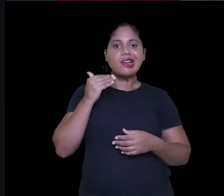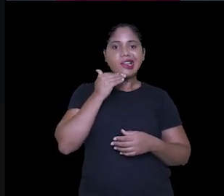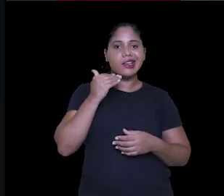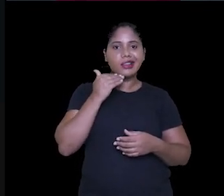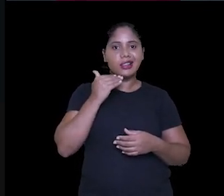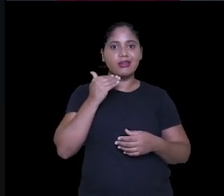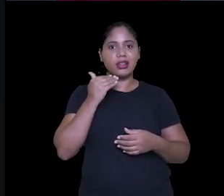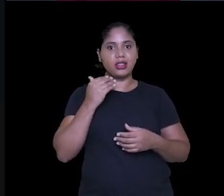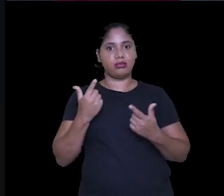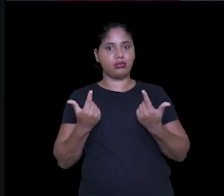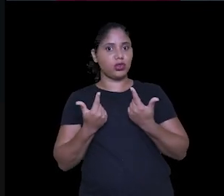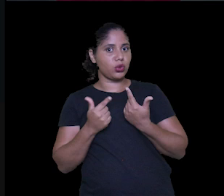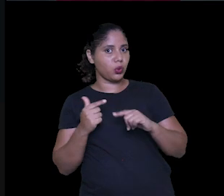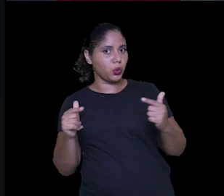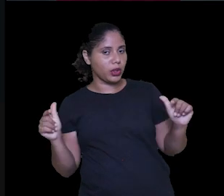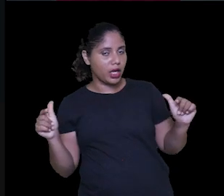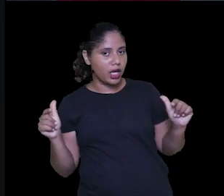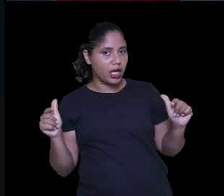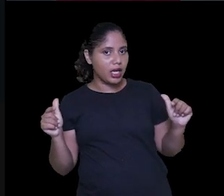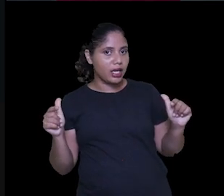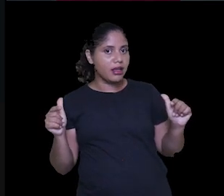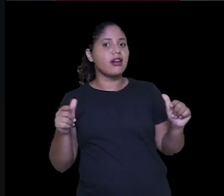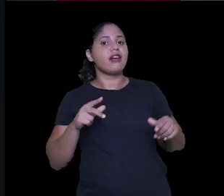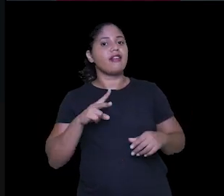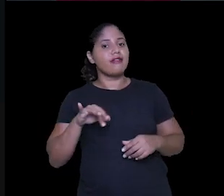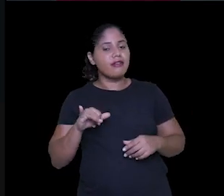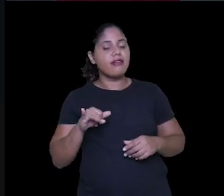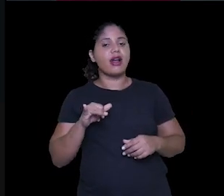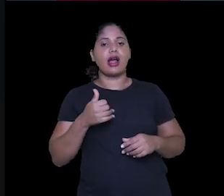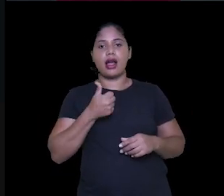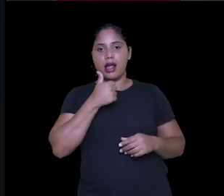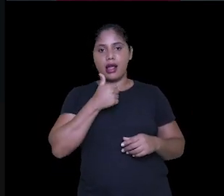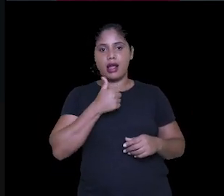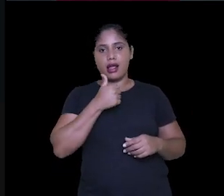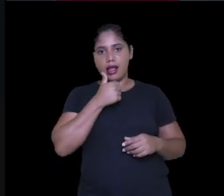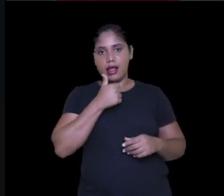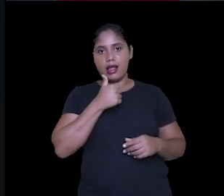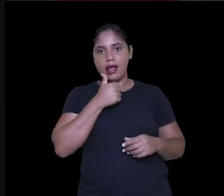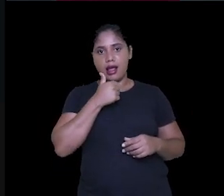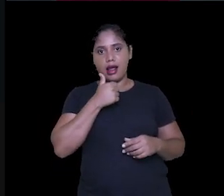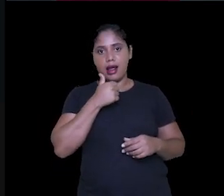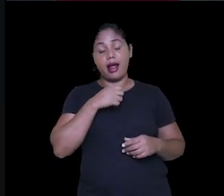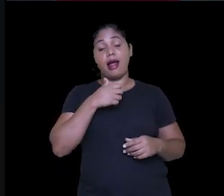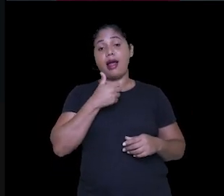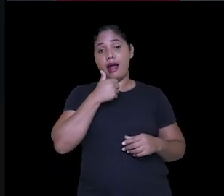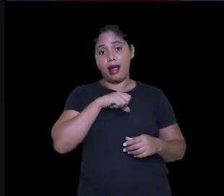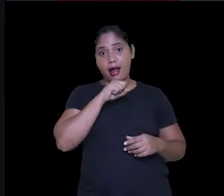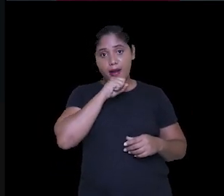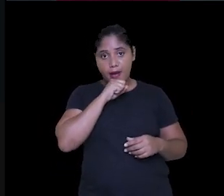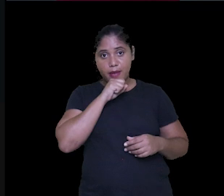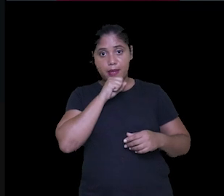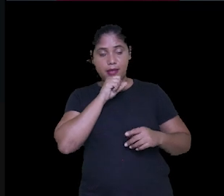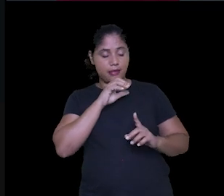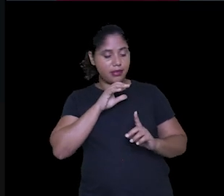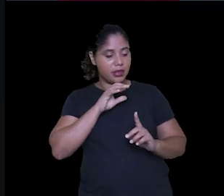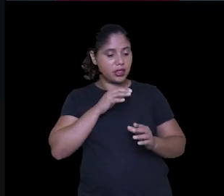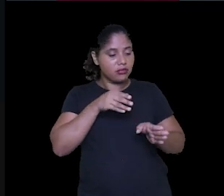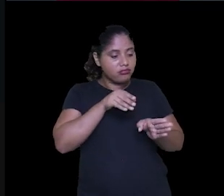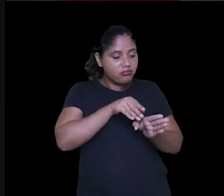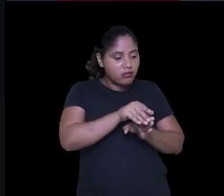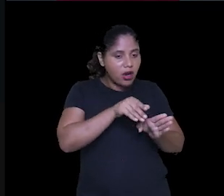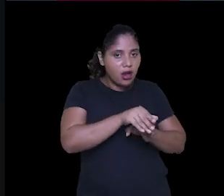A mastite, normalmente, ela é unilateral. Pode ser resultado de um engurgitamento mal tratado,